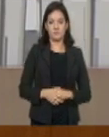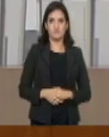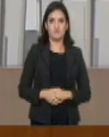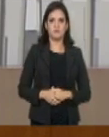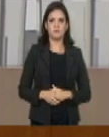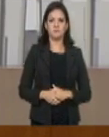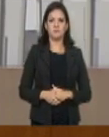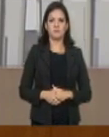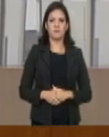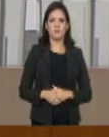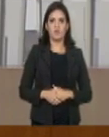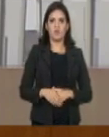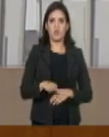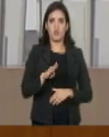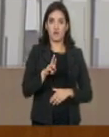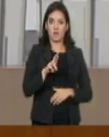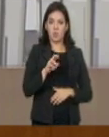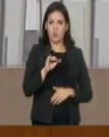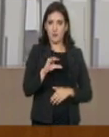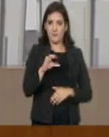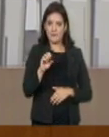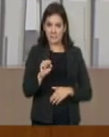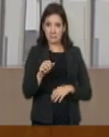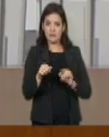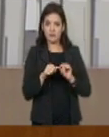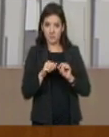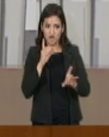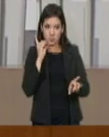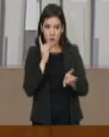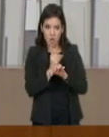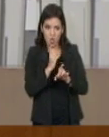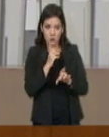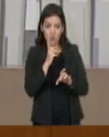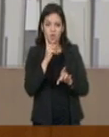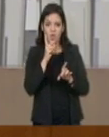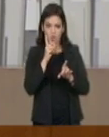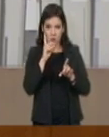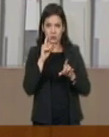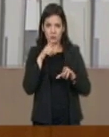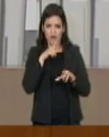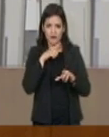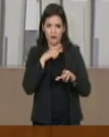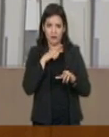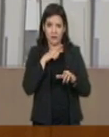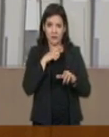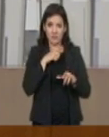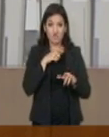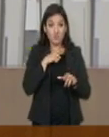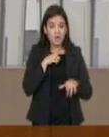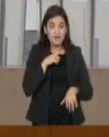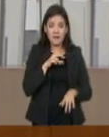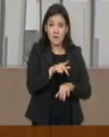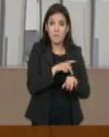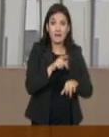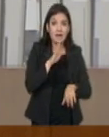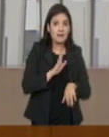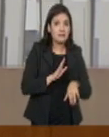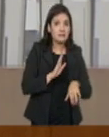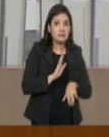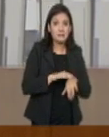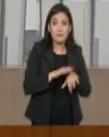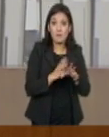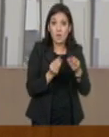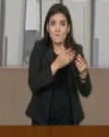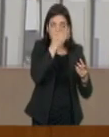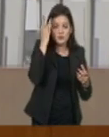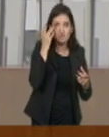Nos BRICS que fizemos um encontro recentemente, que tem o país mais populoso do mundo, não tem metade das causas que nós temos aqui. Na